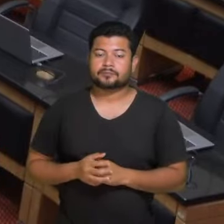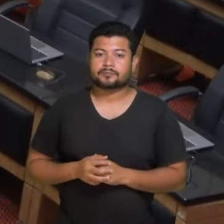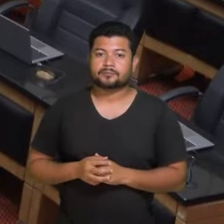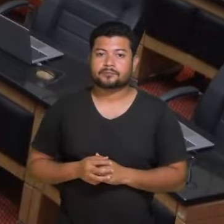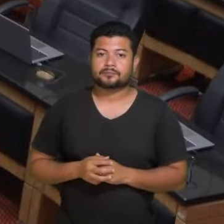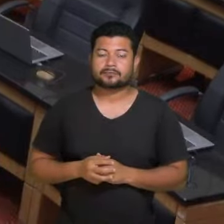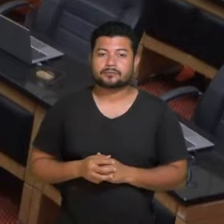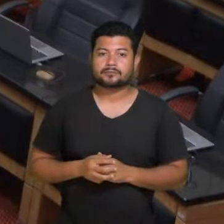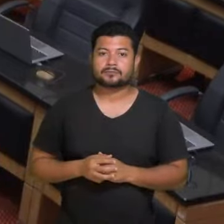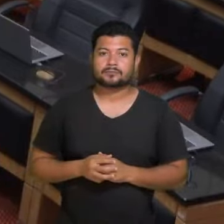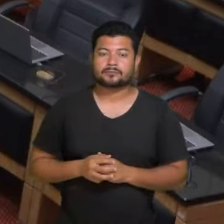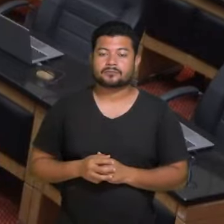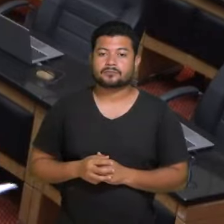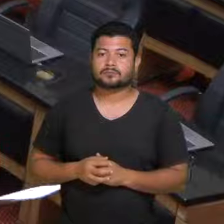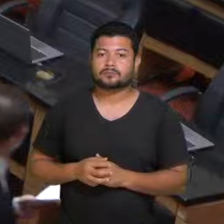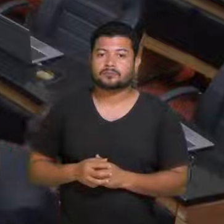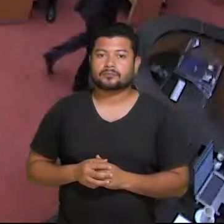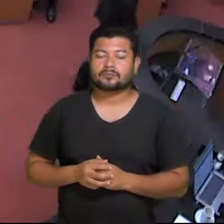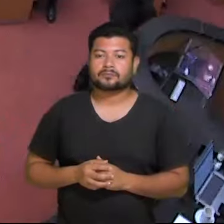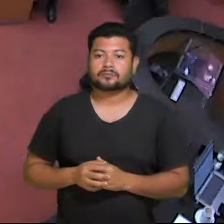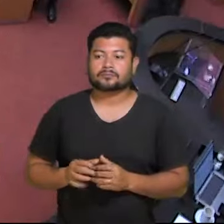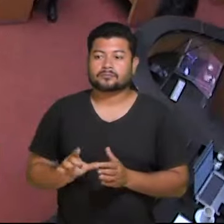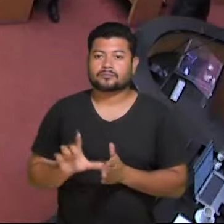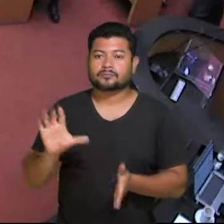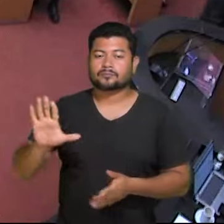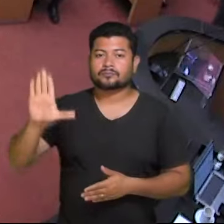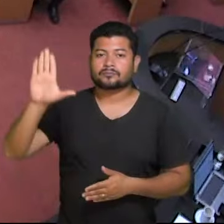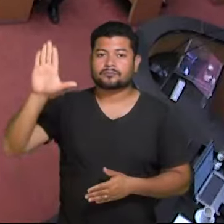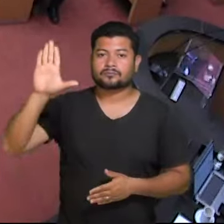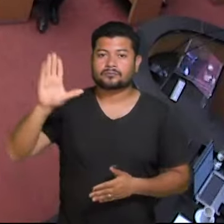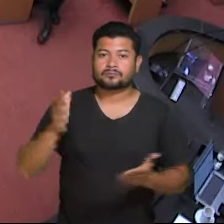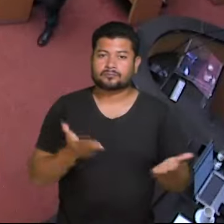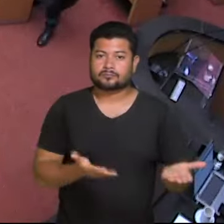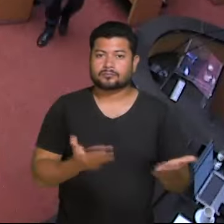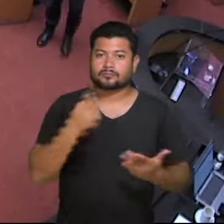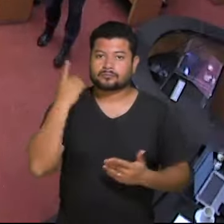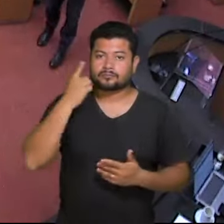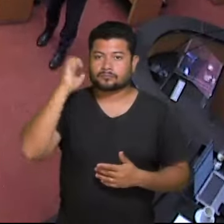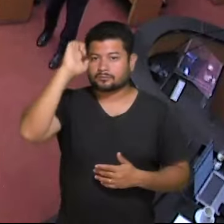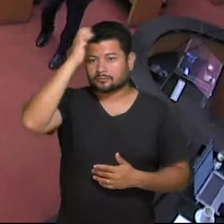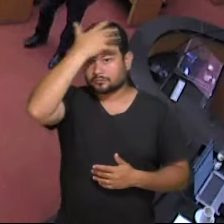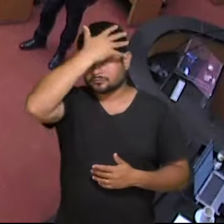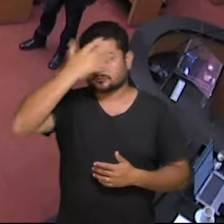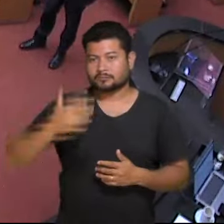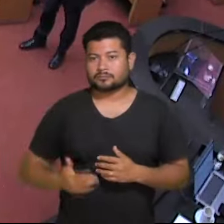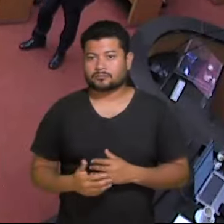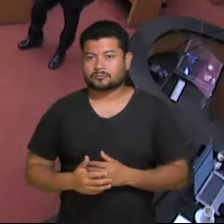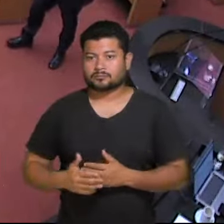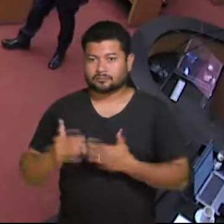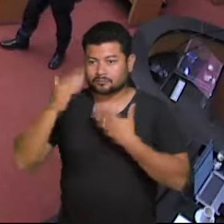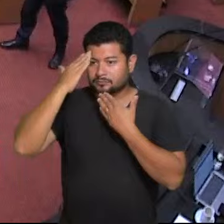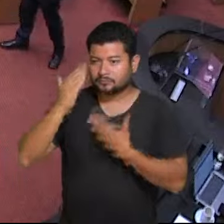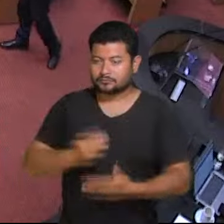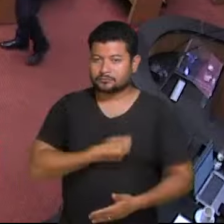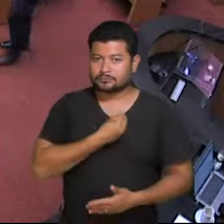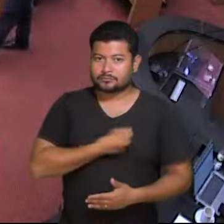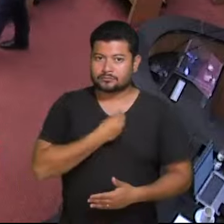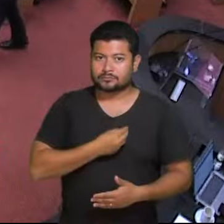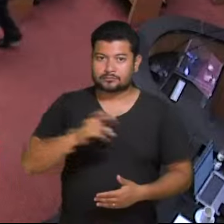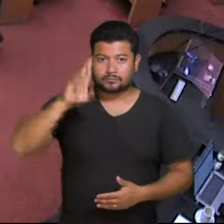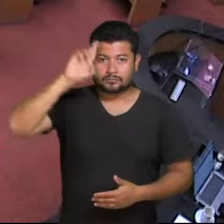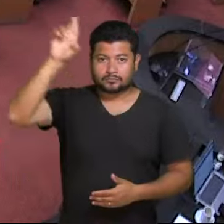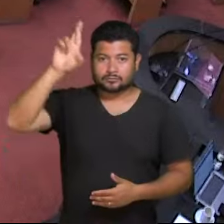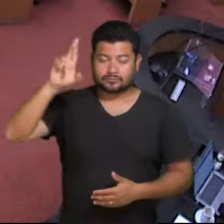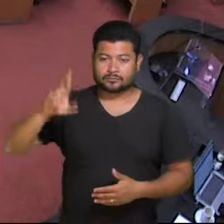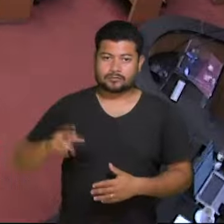Questão de ordem ou pela ordem, deputado? Pela ordem. Pela ordem, com a palavra, deputado Emerson. Agradecer a presença aqui do chefe de gabinete do município de Porto Belo,